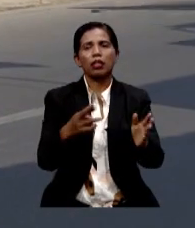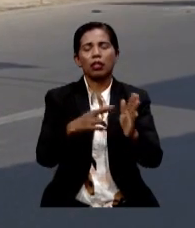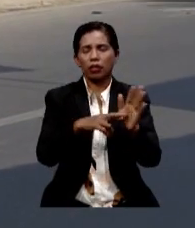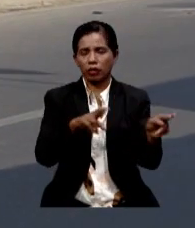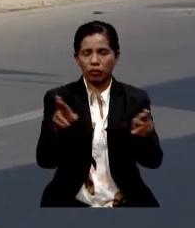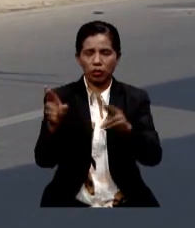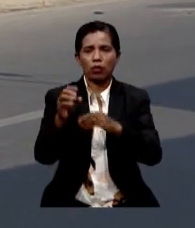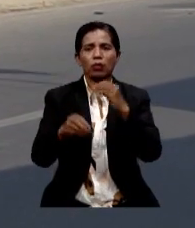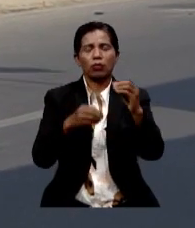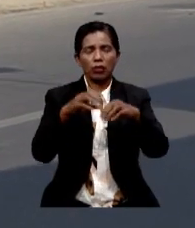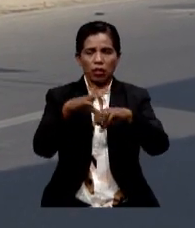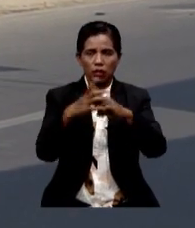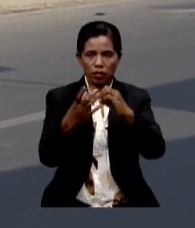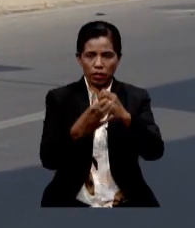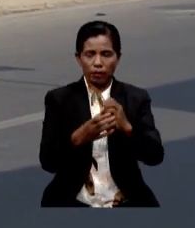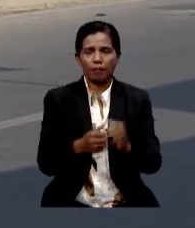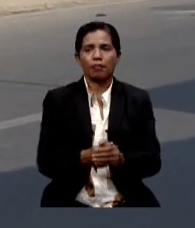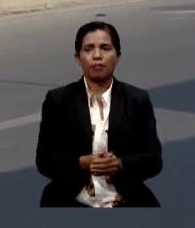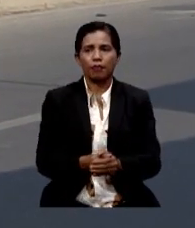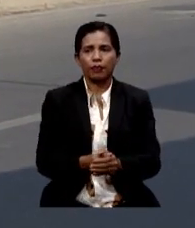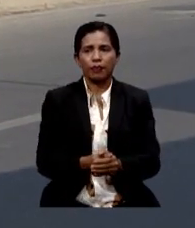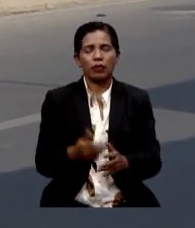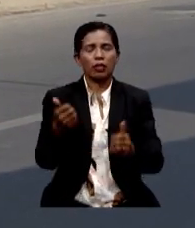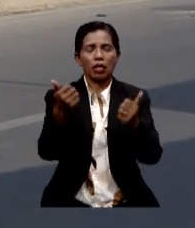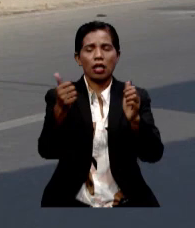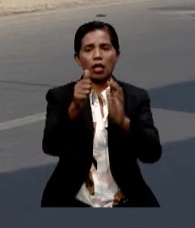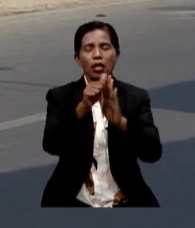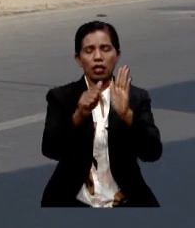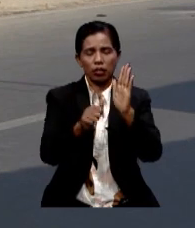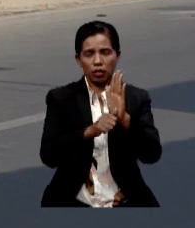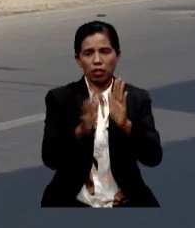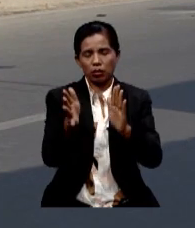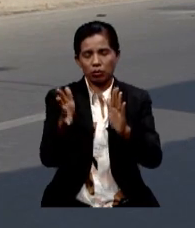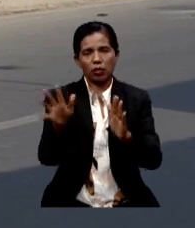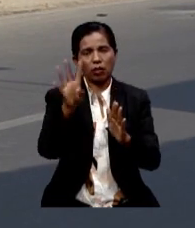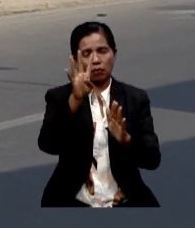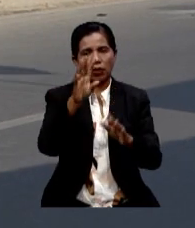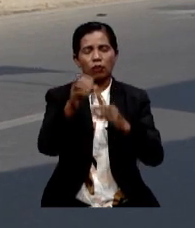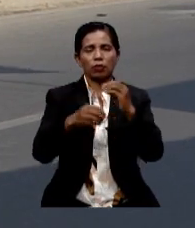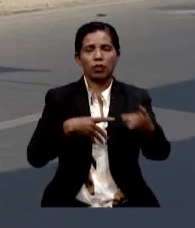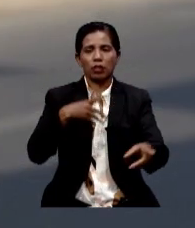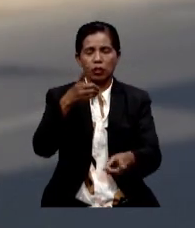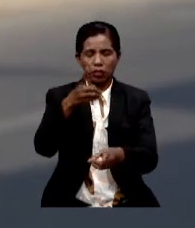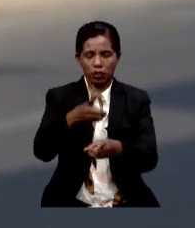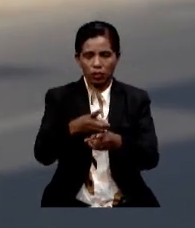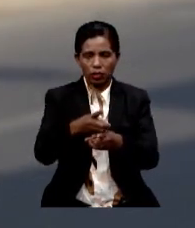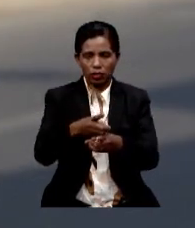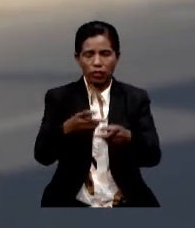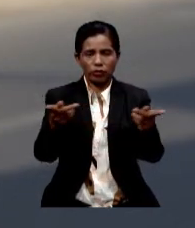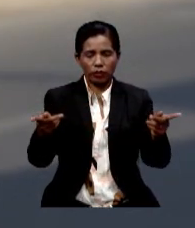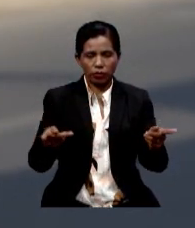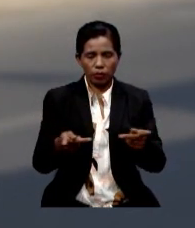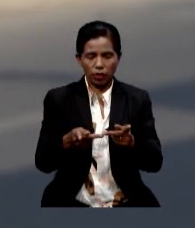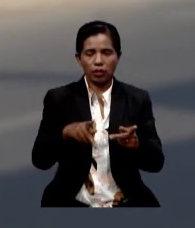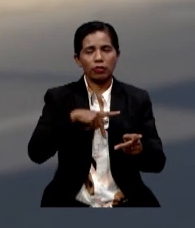a Barraiqueta. Além de ne, e artigo 5, com a Barrai, direito ba propriedade